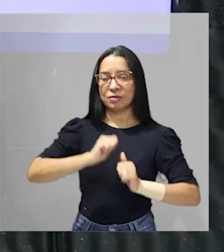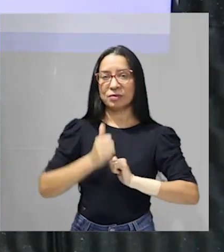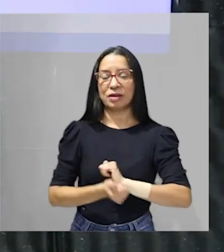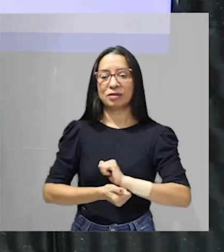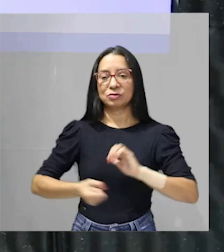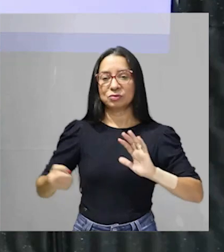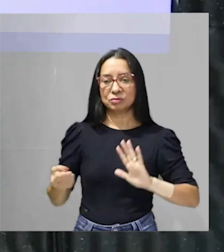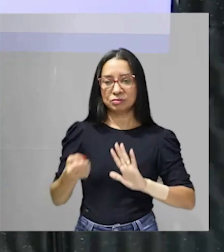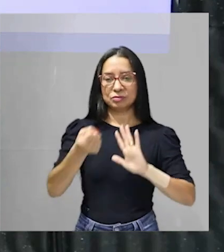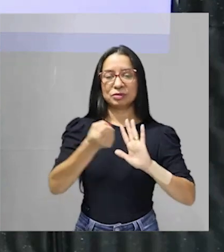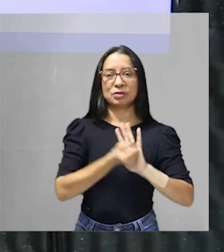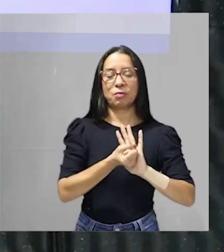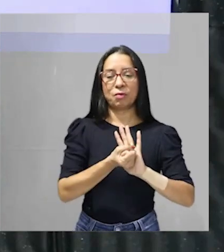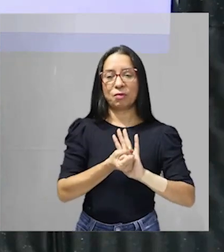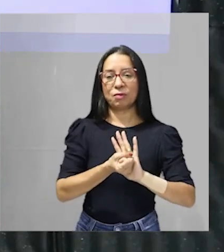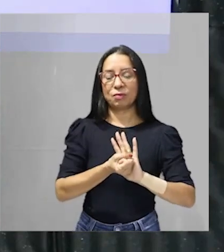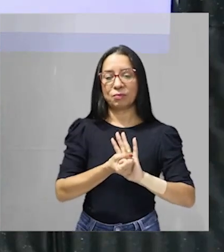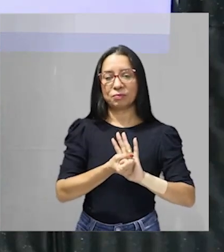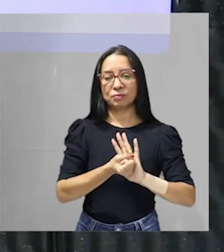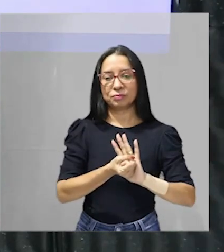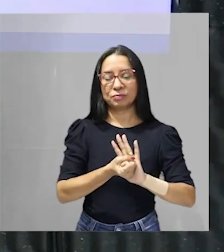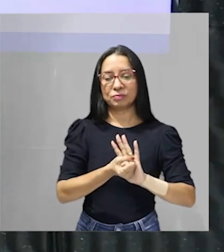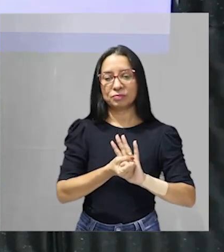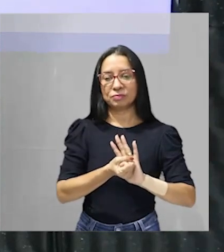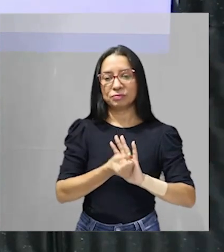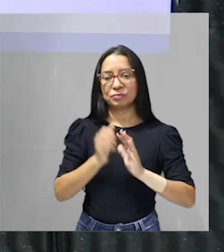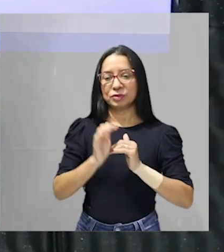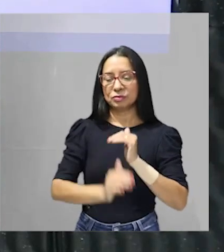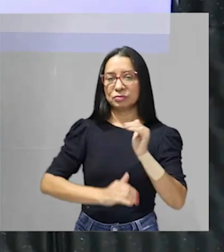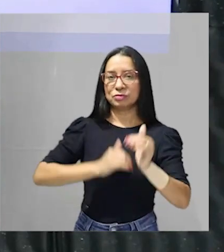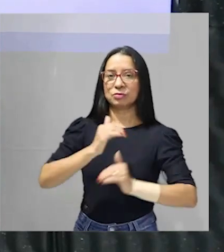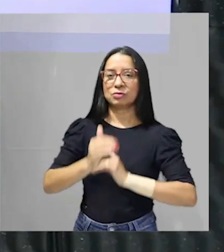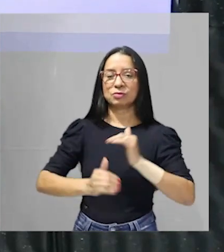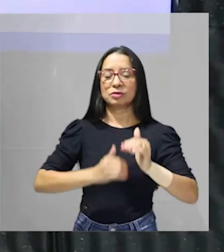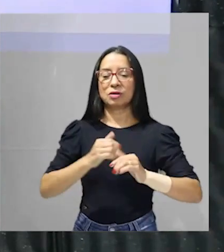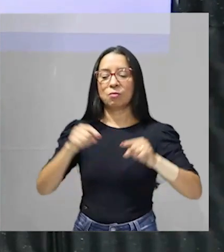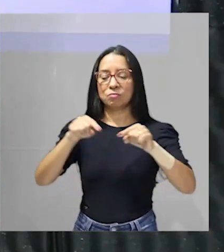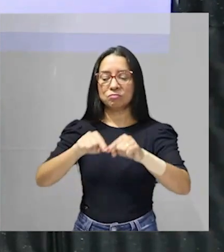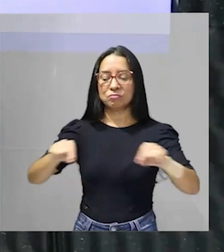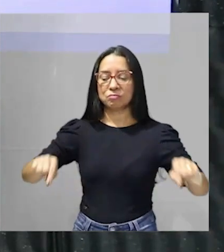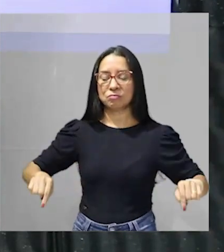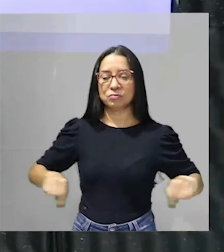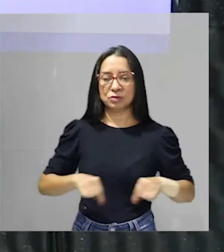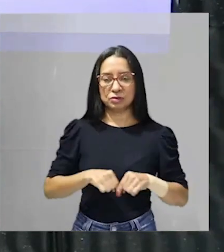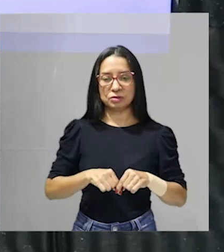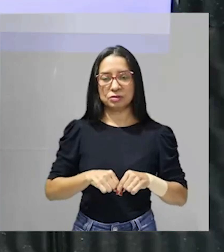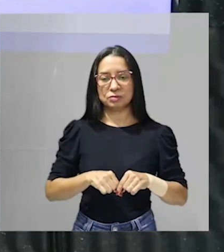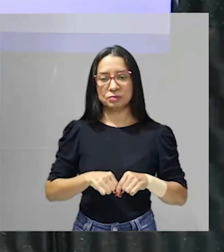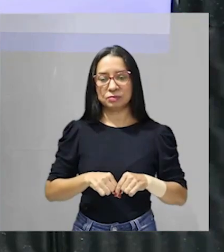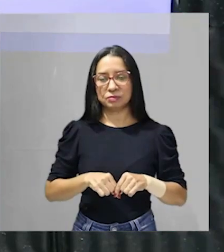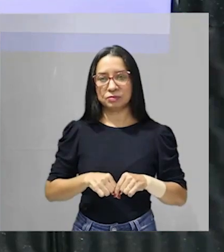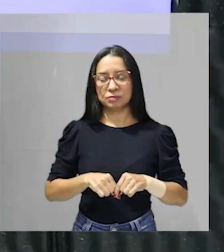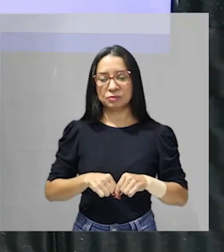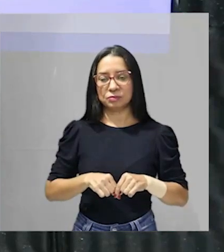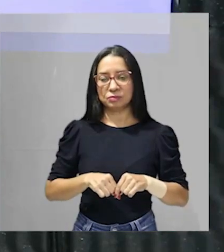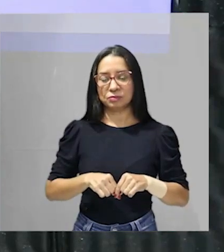esportivizados jogos simbólicos jogos de construção jogos